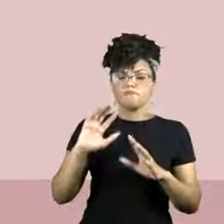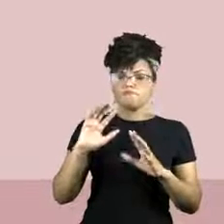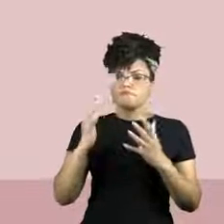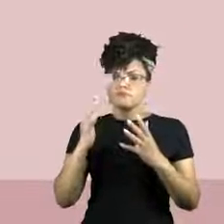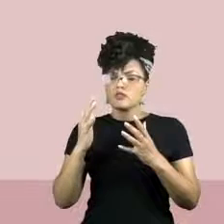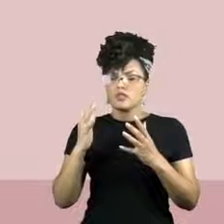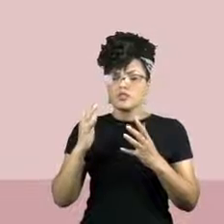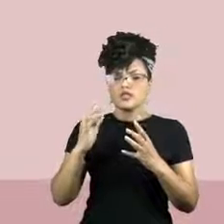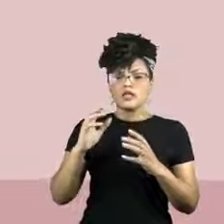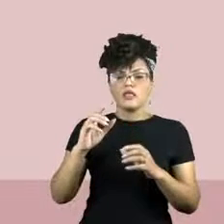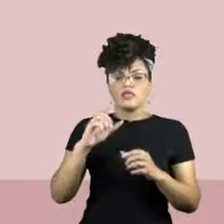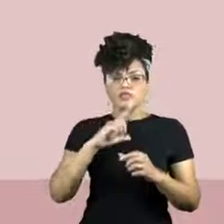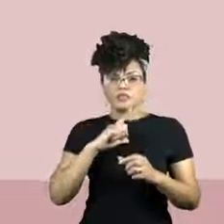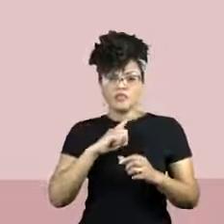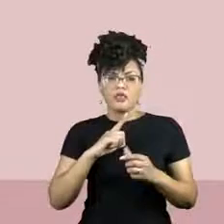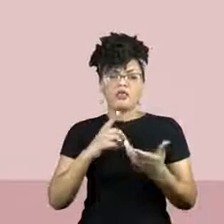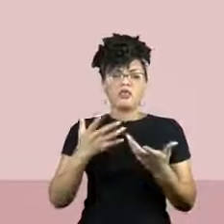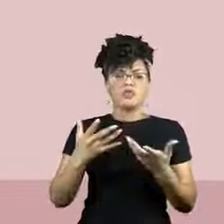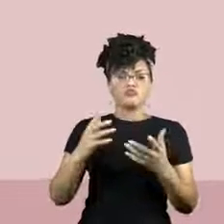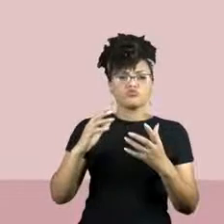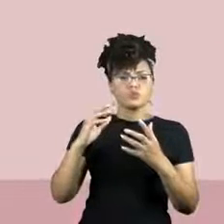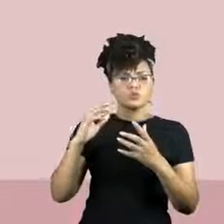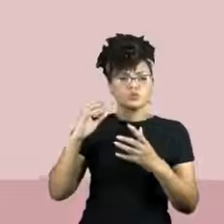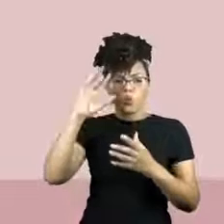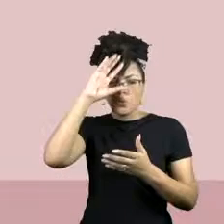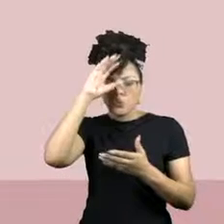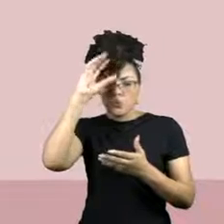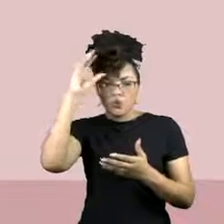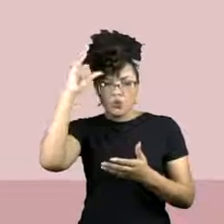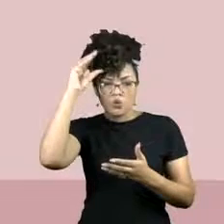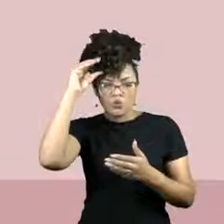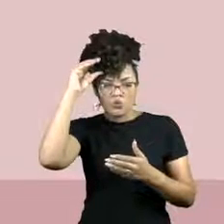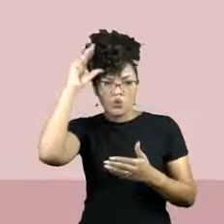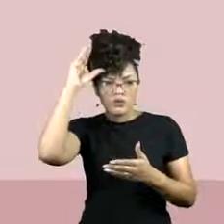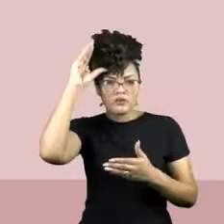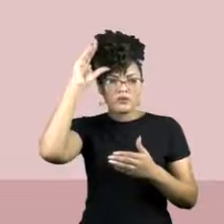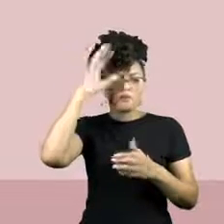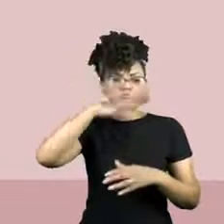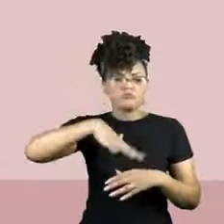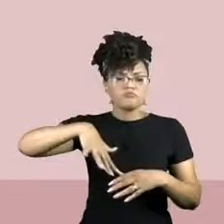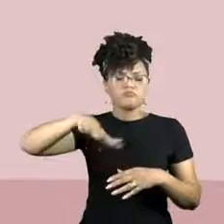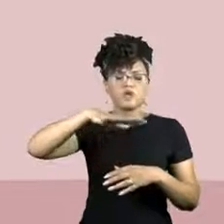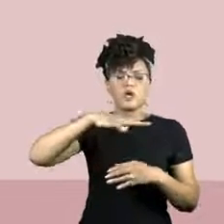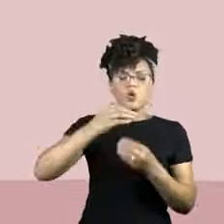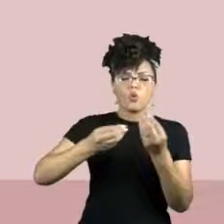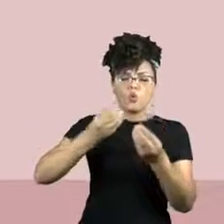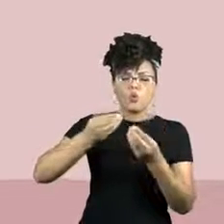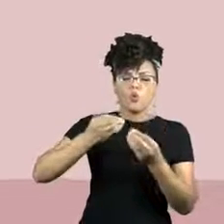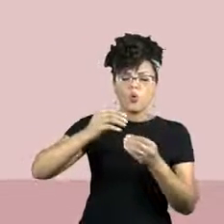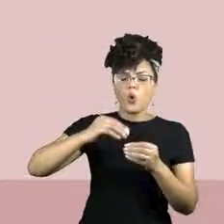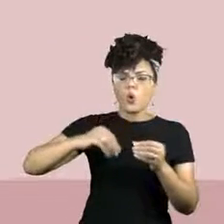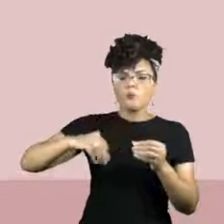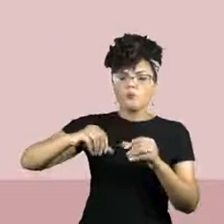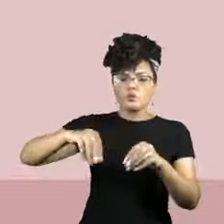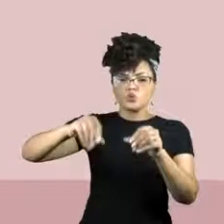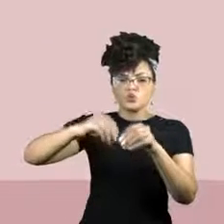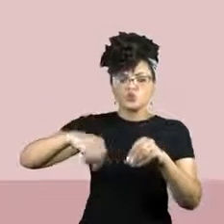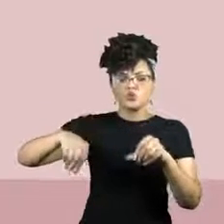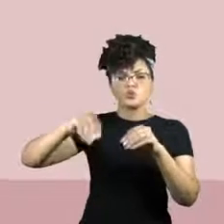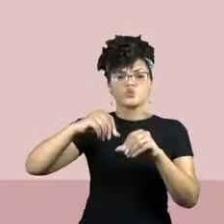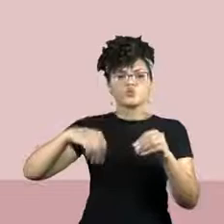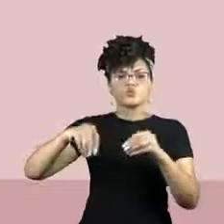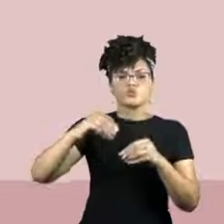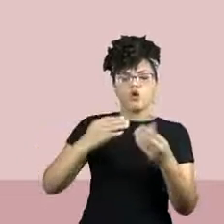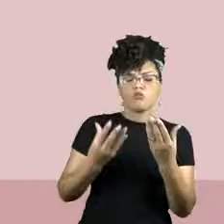ao que a gente tem de conhecimento de mecânicas dos solos, conceituando o que Terzaghi nos já apresentou, né, sobre tensões no